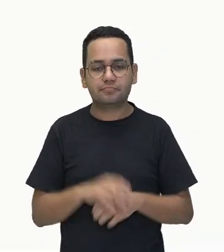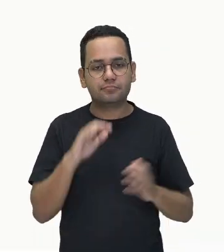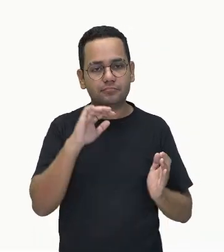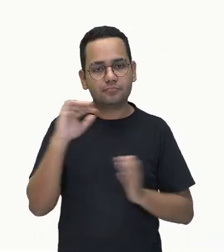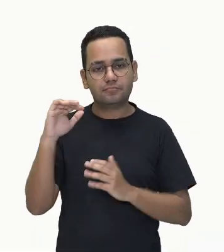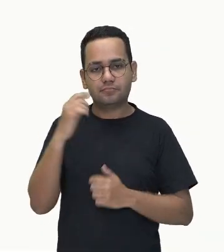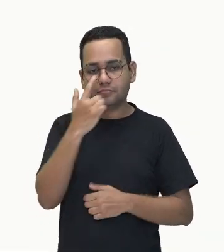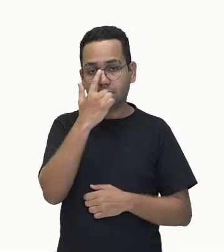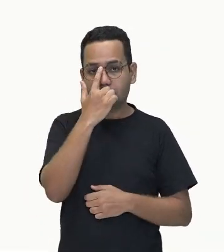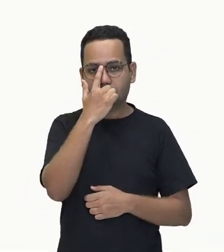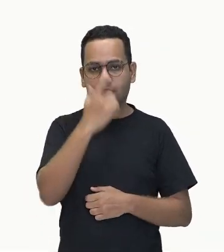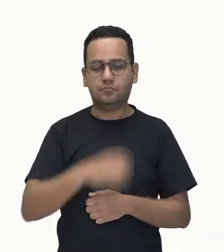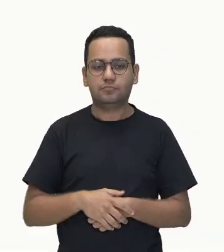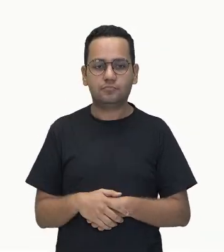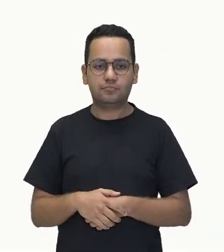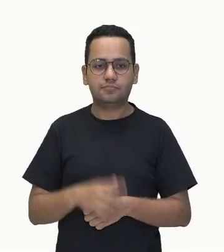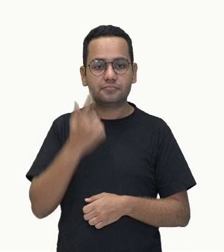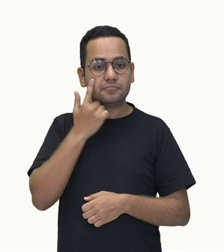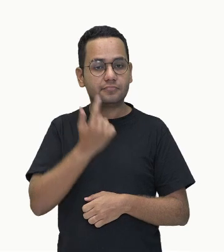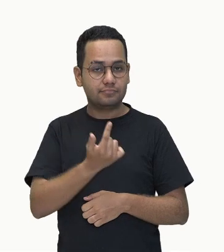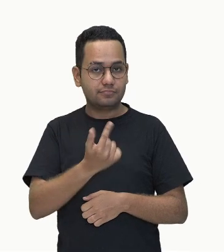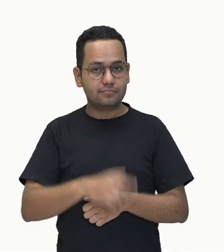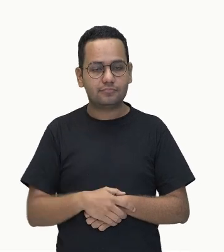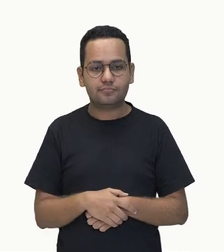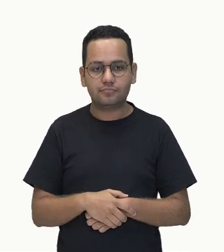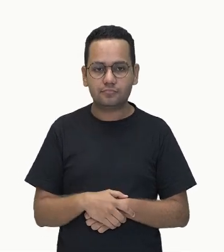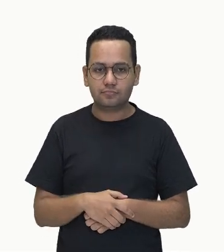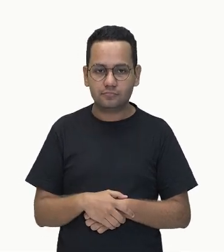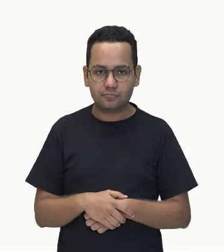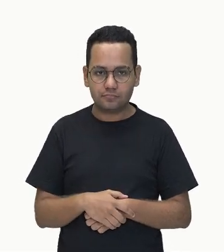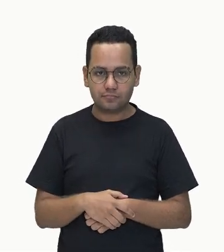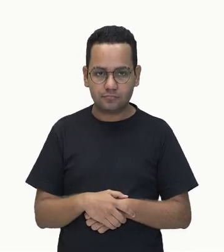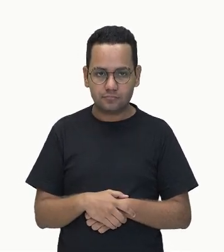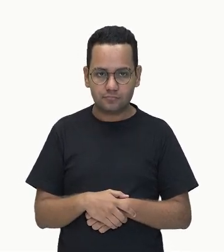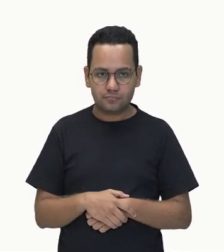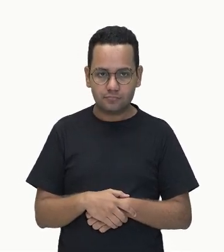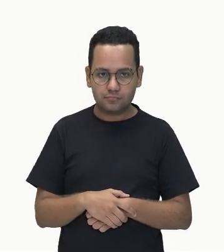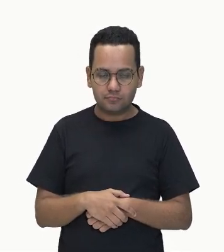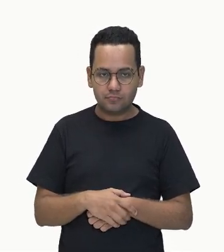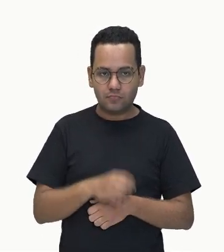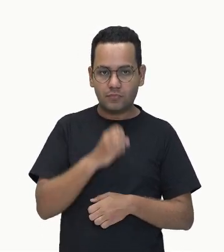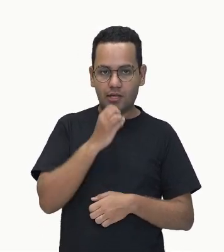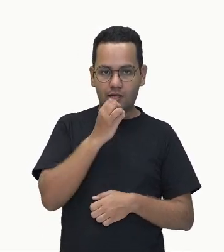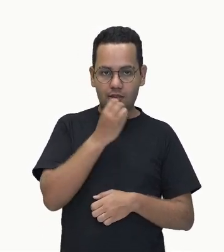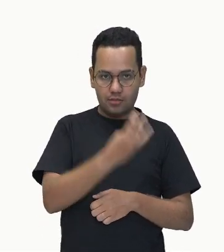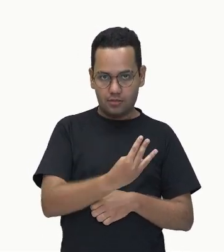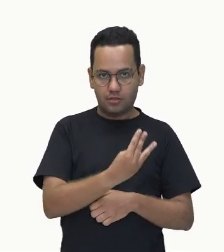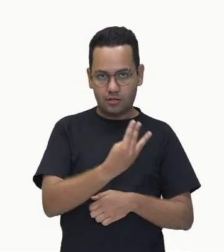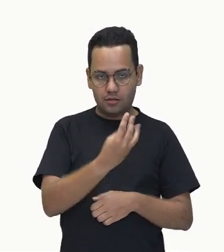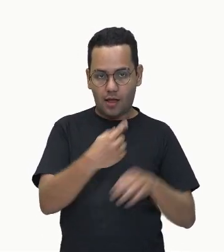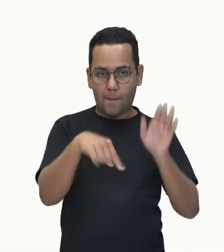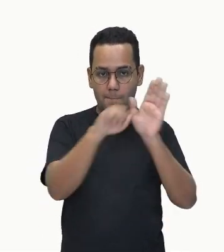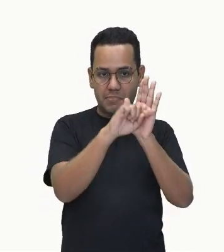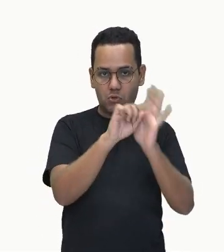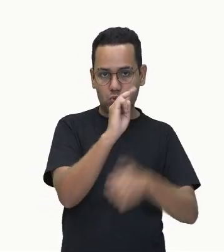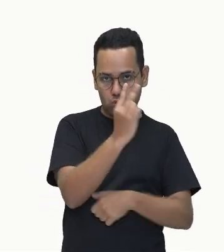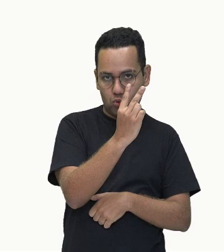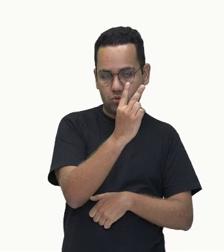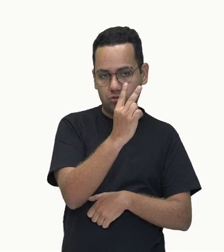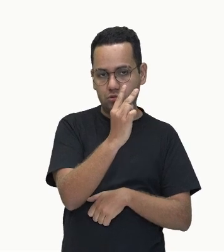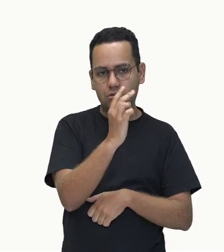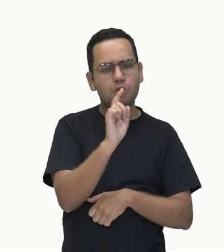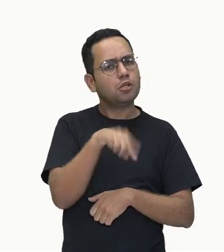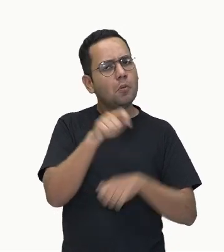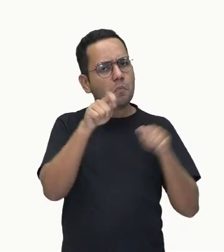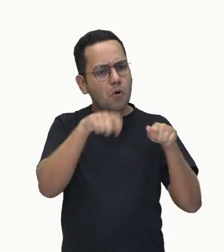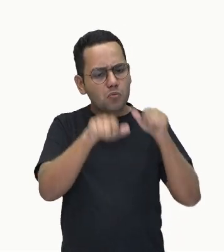tá olha esse exemplo aqui ó eu tenho elev -2 Então você transforma em fração transformando em